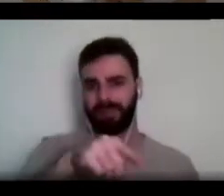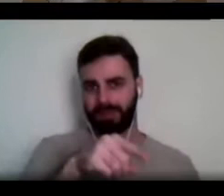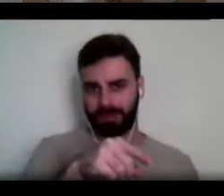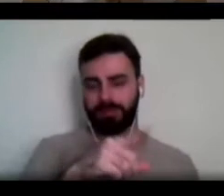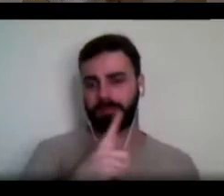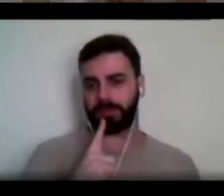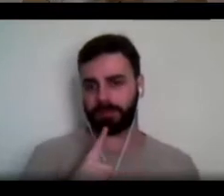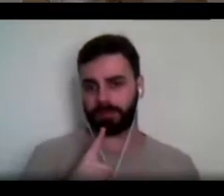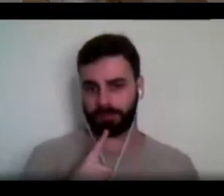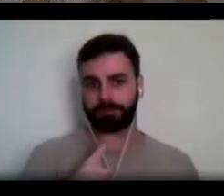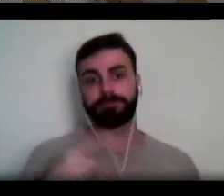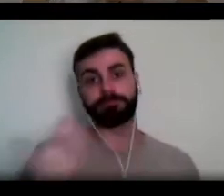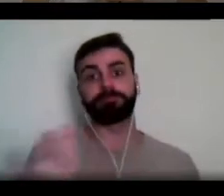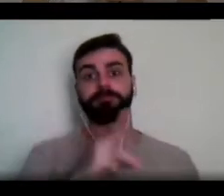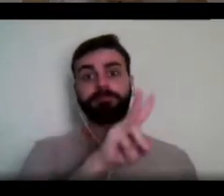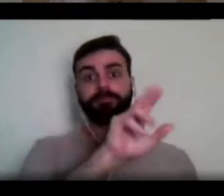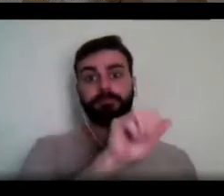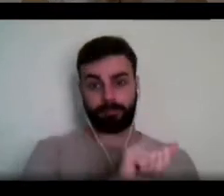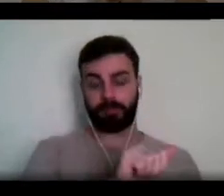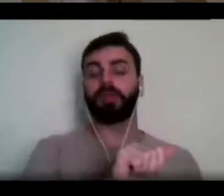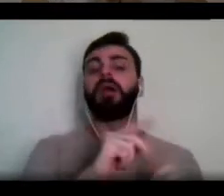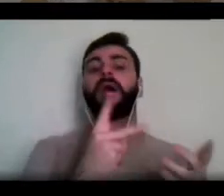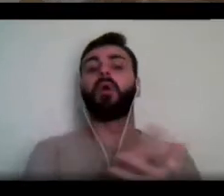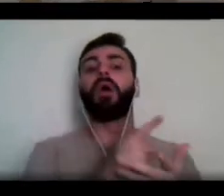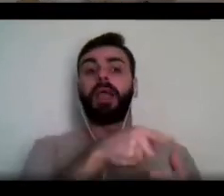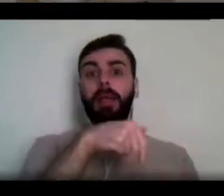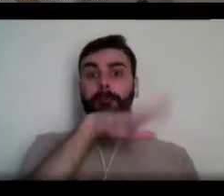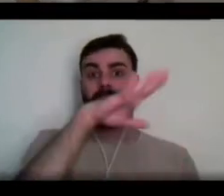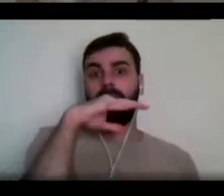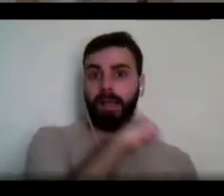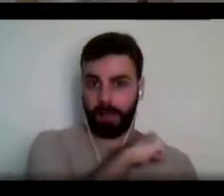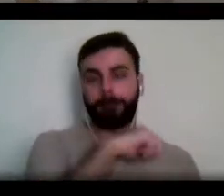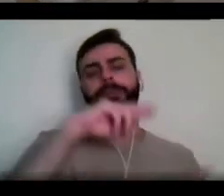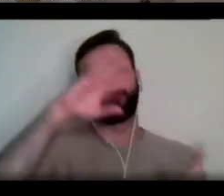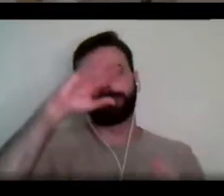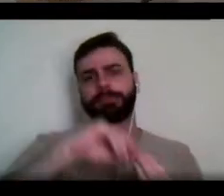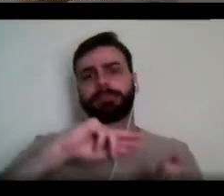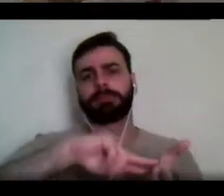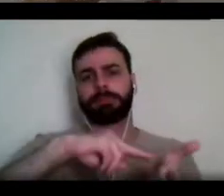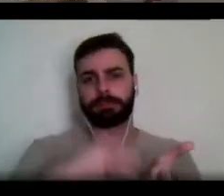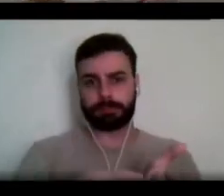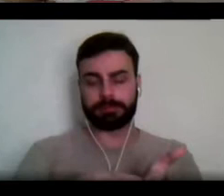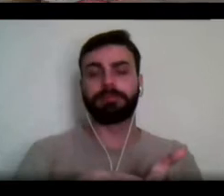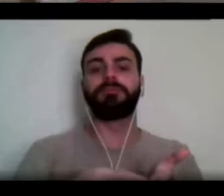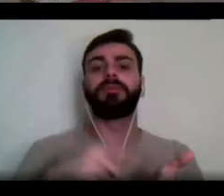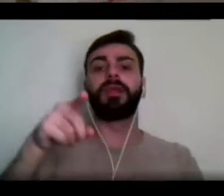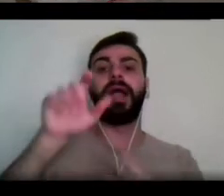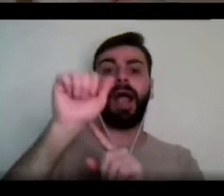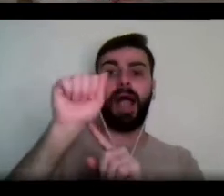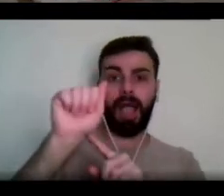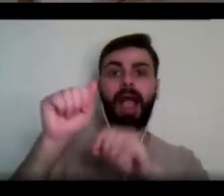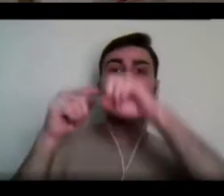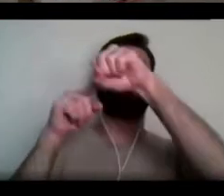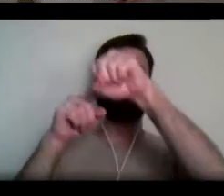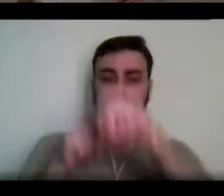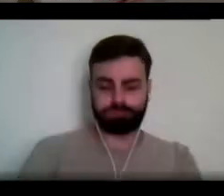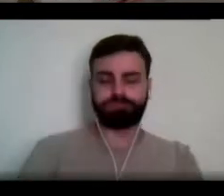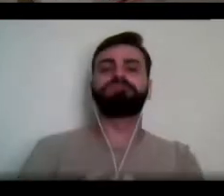a bola A chega na altura do prédio, que é 20 metros, já com uma velocidade